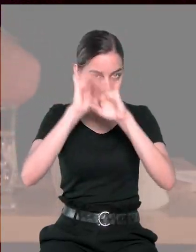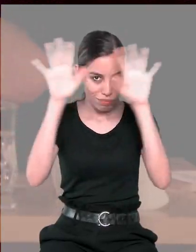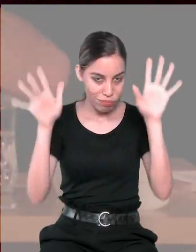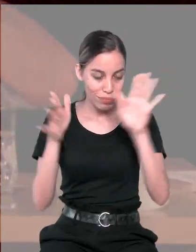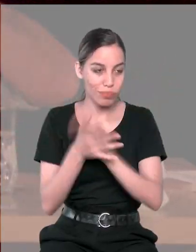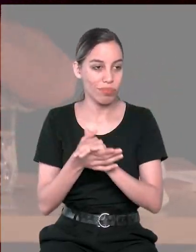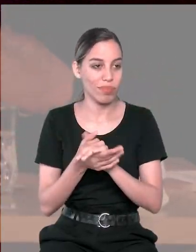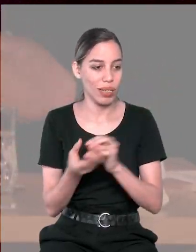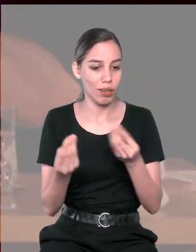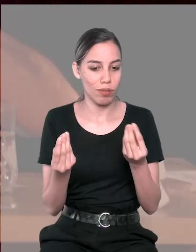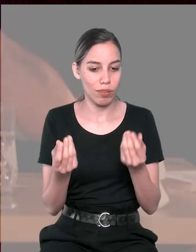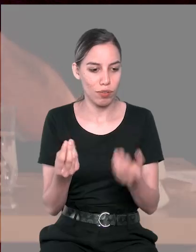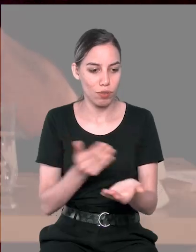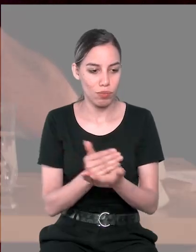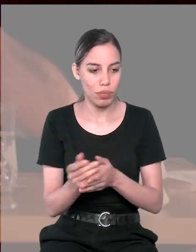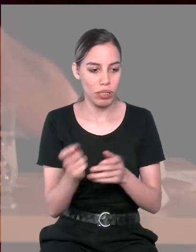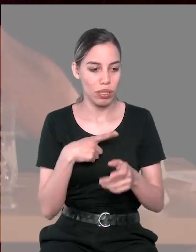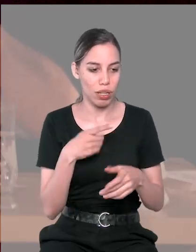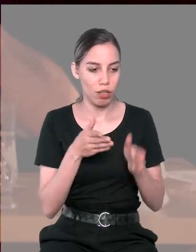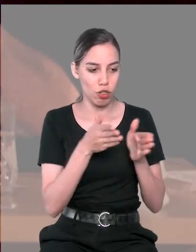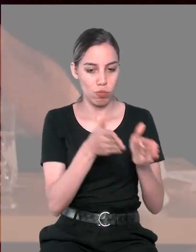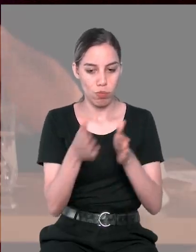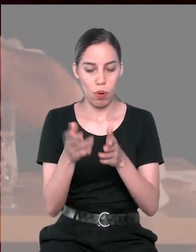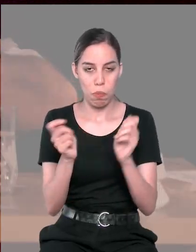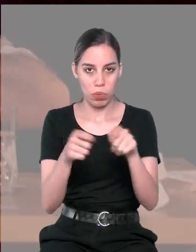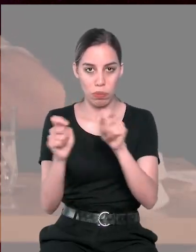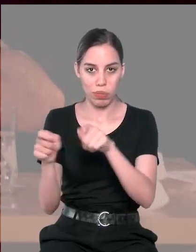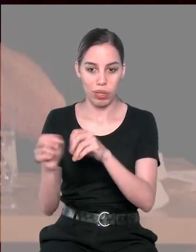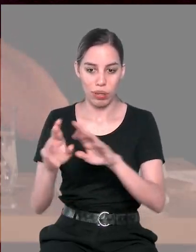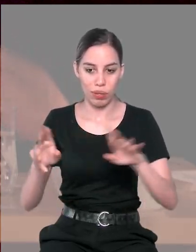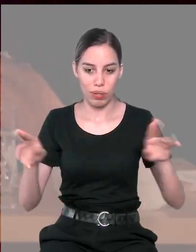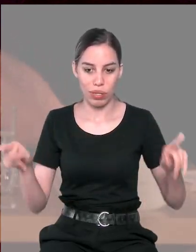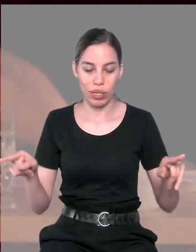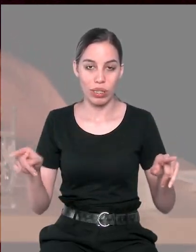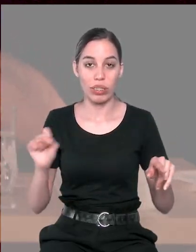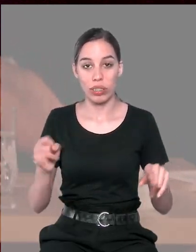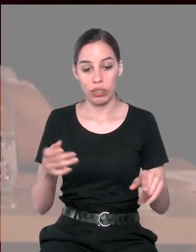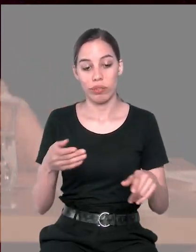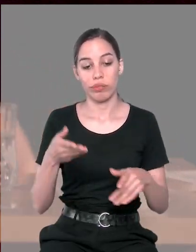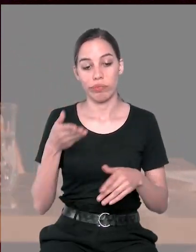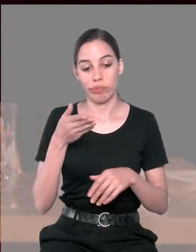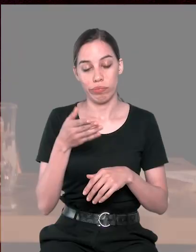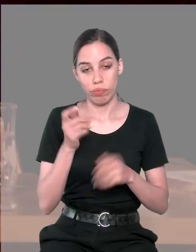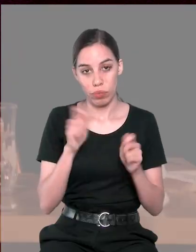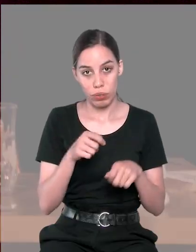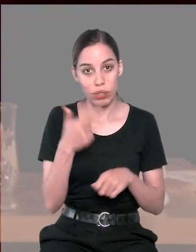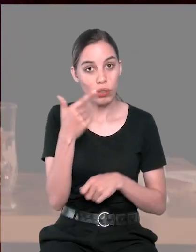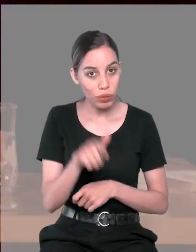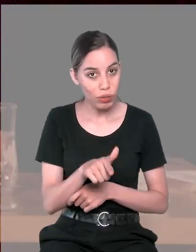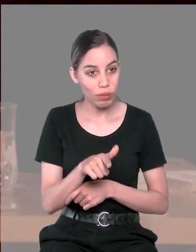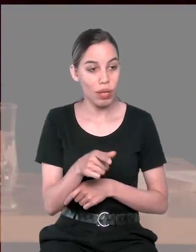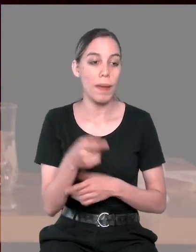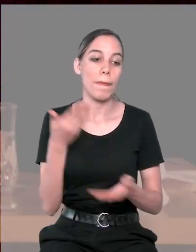começa a passear num mundo de possibilidades. Só que se você entra de novo nesse campo de possibilidades, você perde a dimensão do ato,